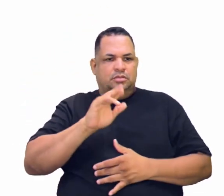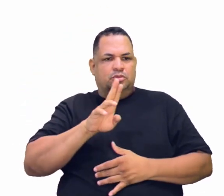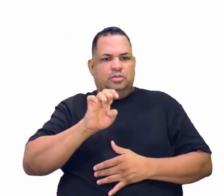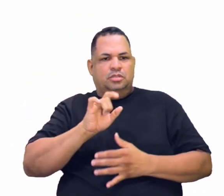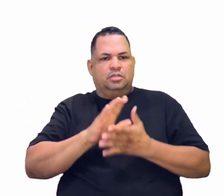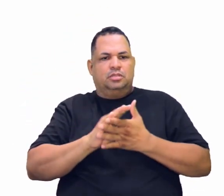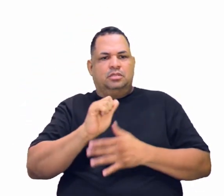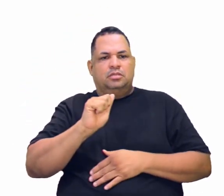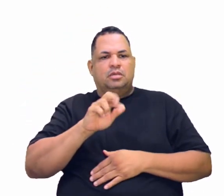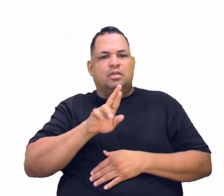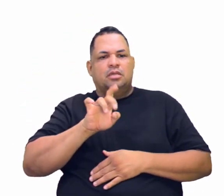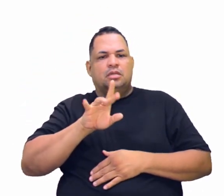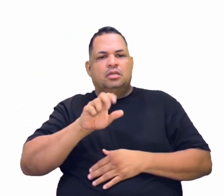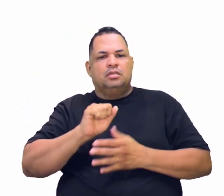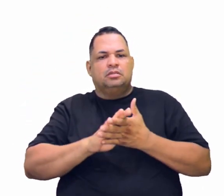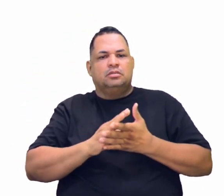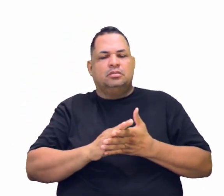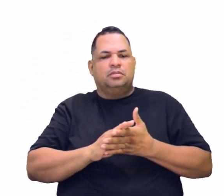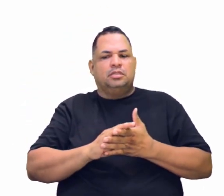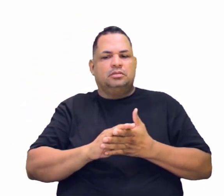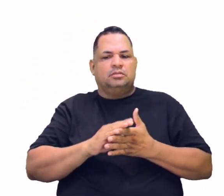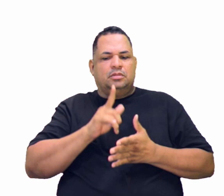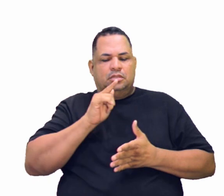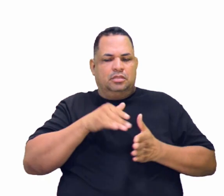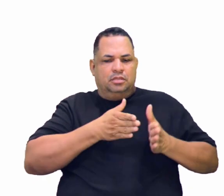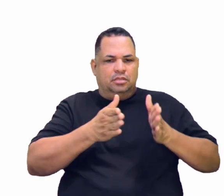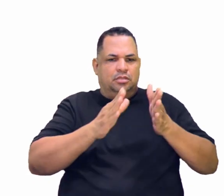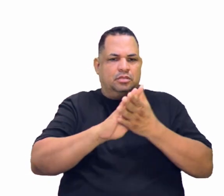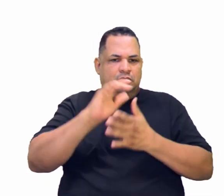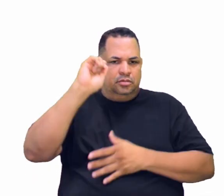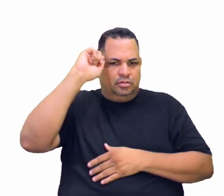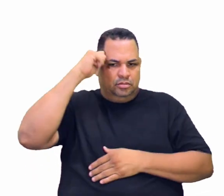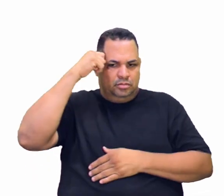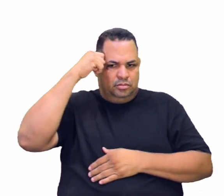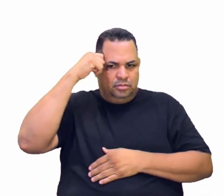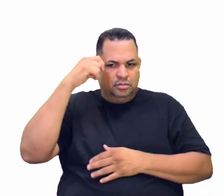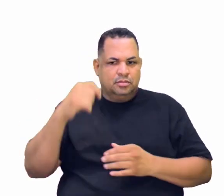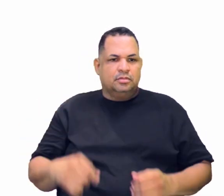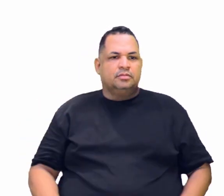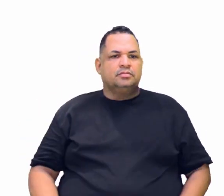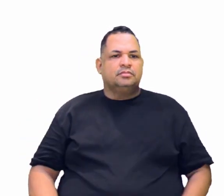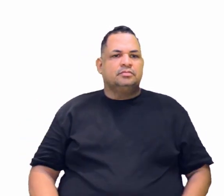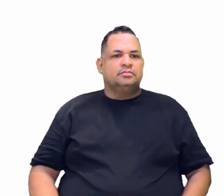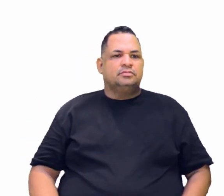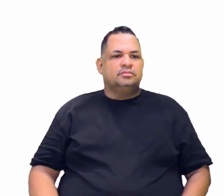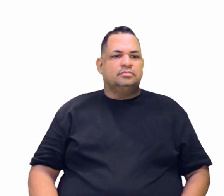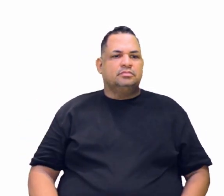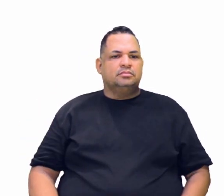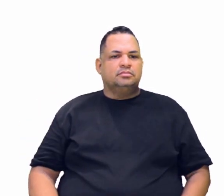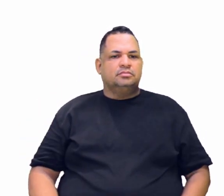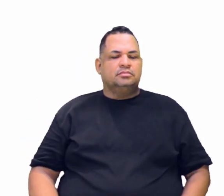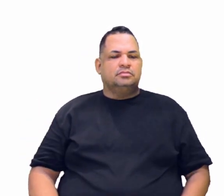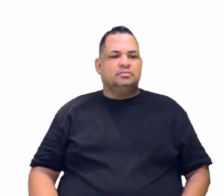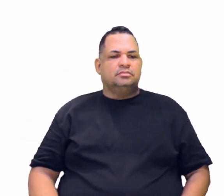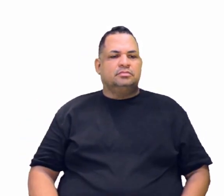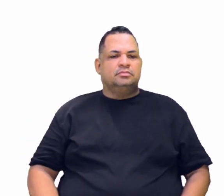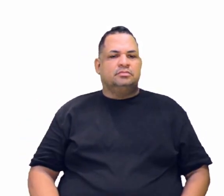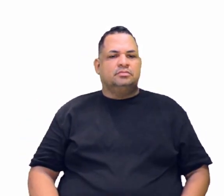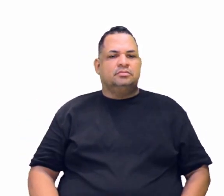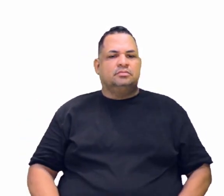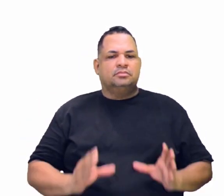e o Arara já estão na região do Rio Preto. Aqui também que tem o balneário do Rio Preto.